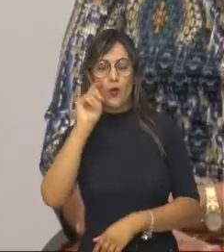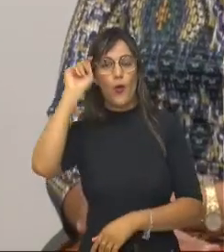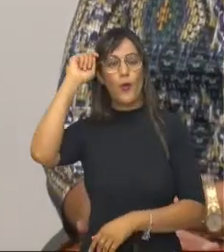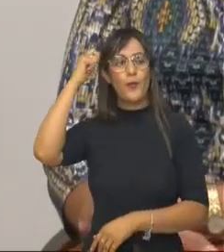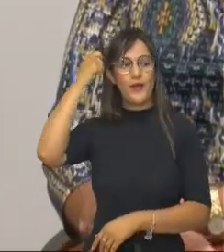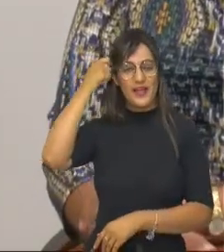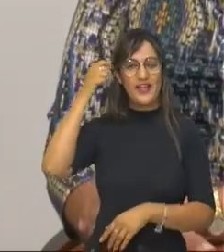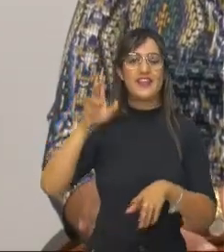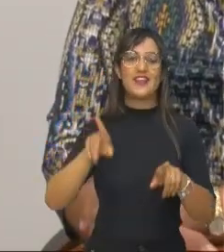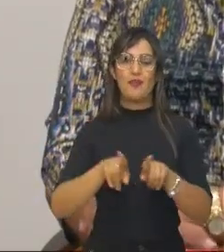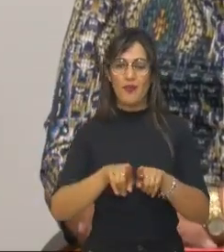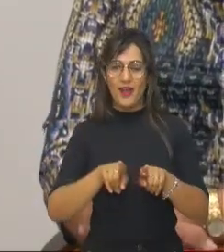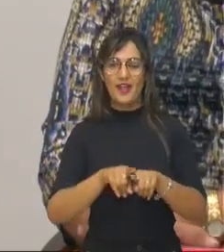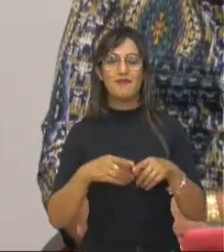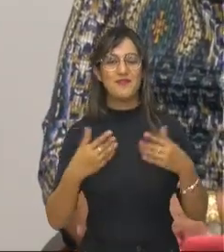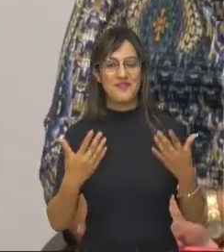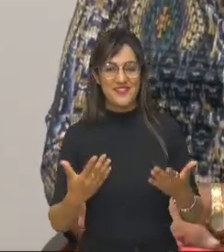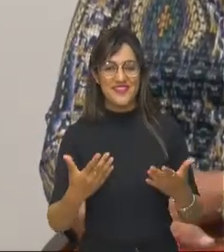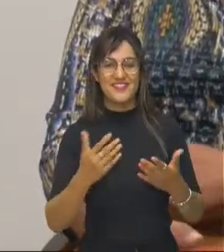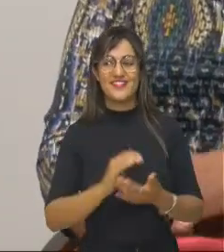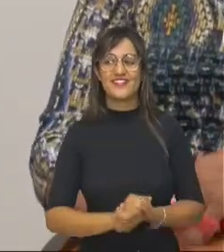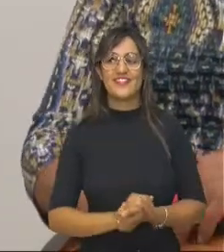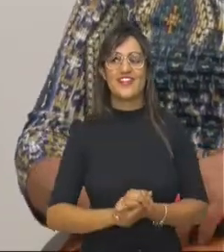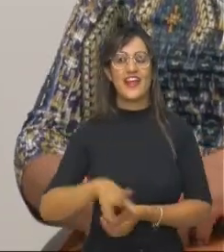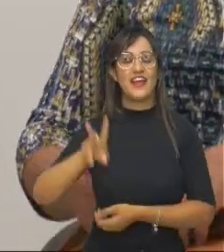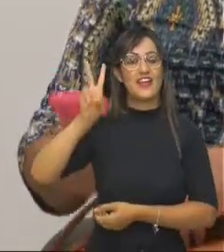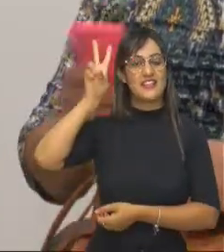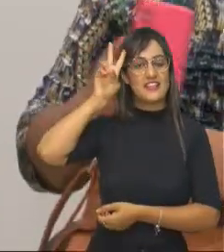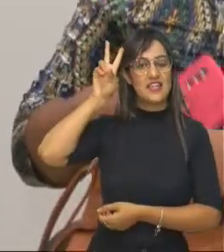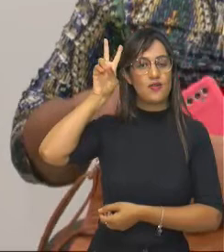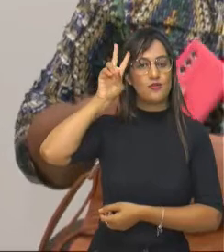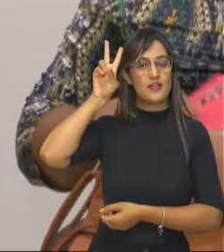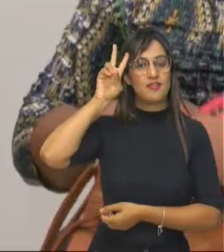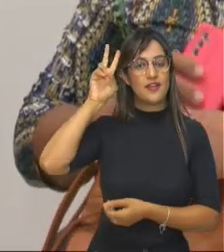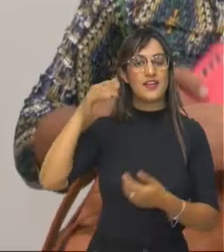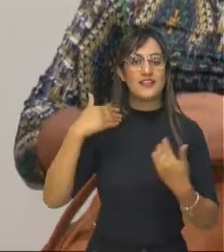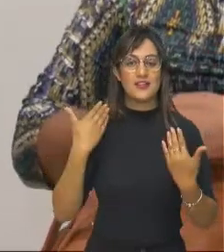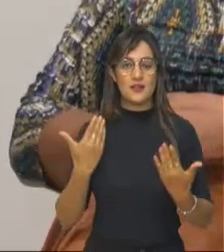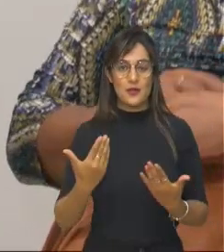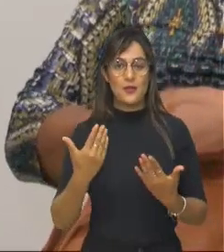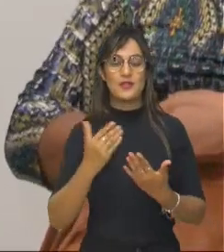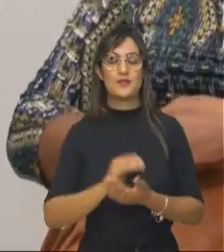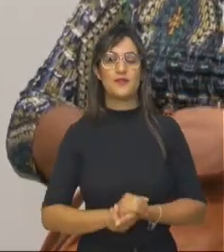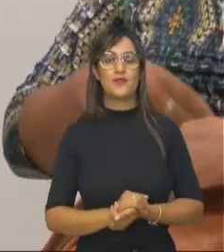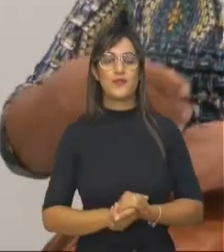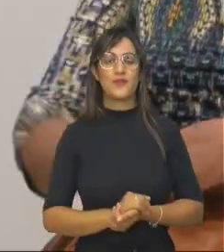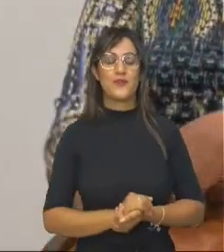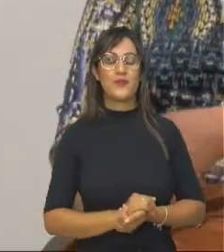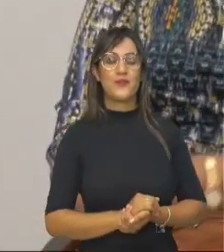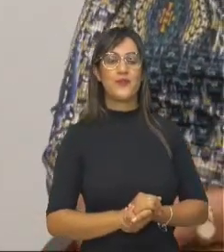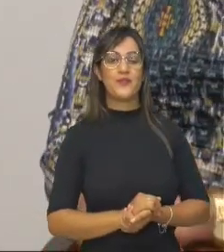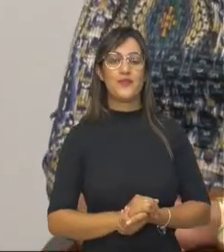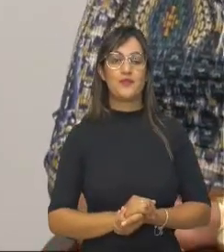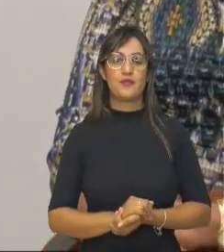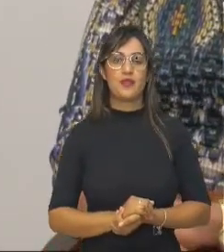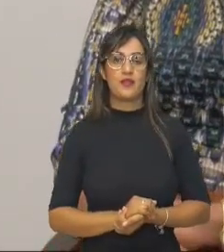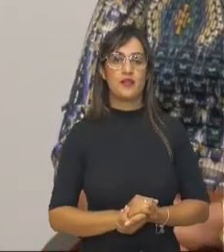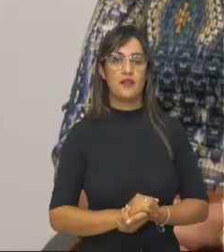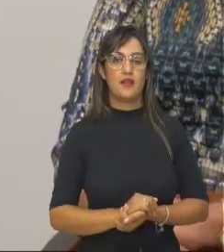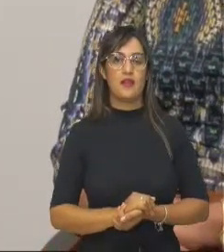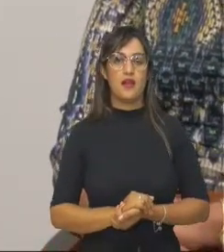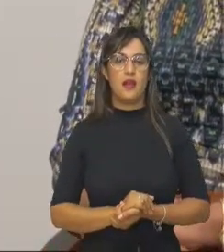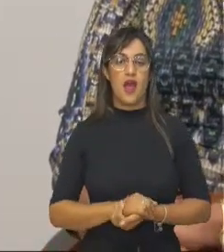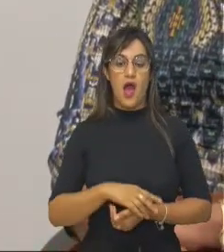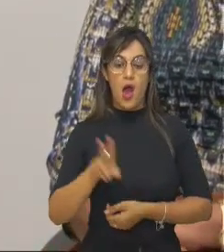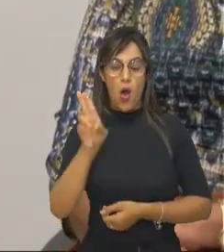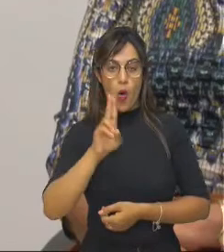manhã de segundas-feiras, que a gente sabe bem assim, o que são as segundas-feiras. É, tem alguns anéis, né?